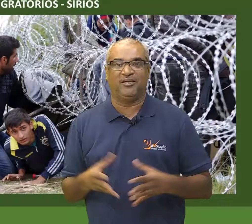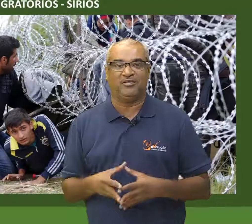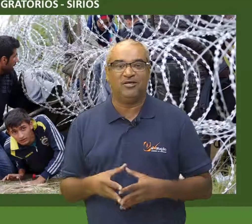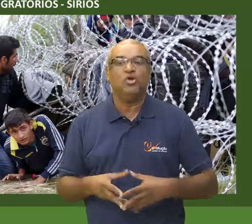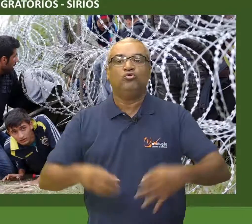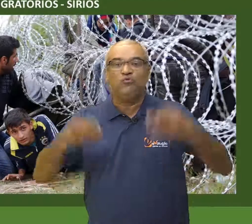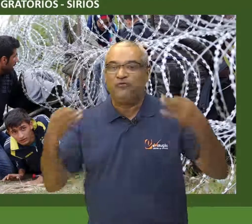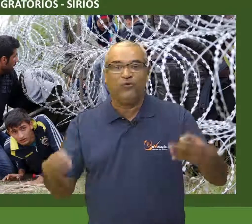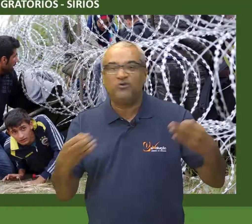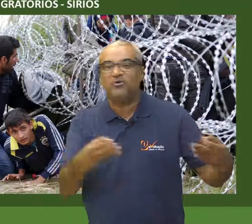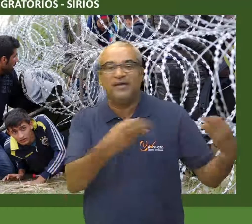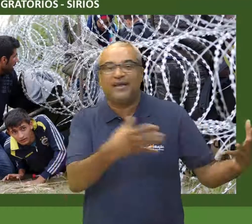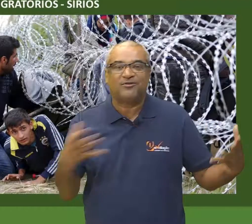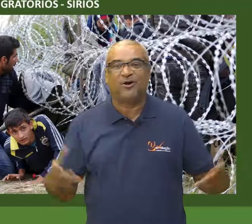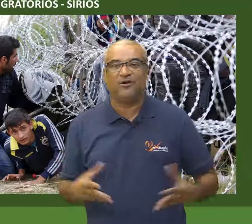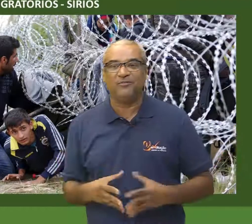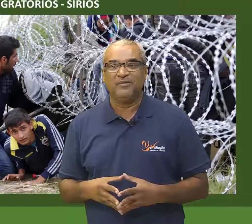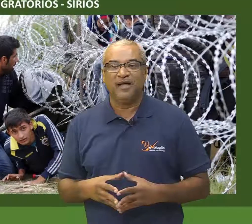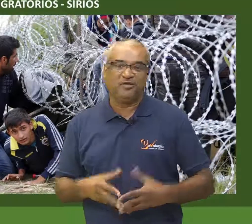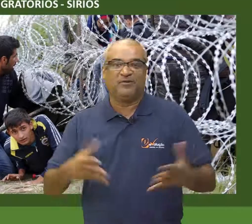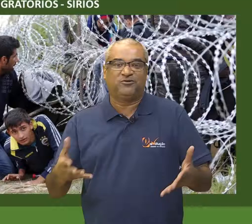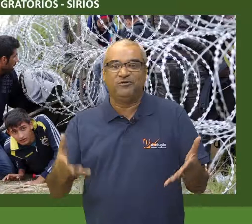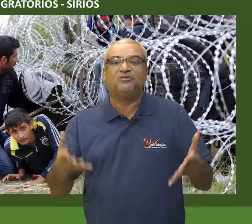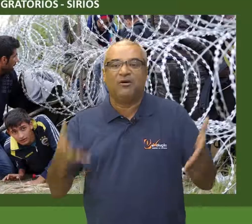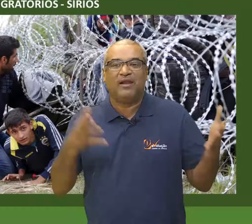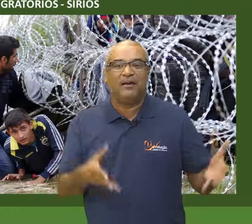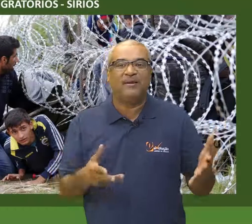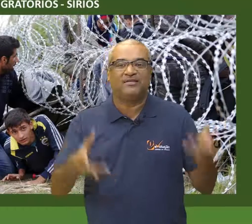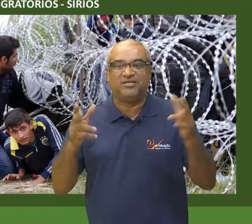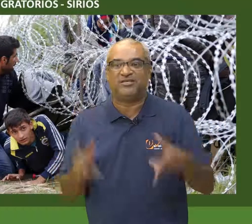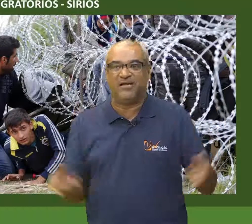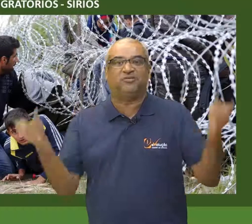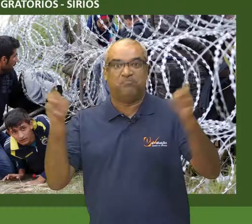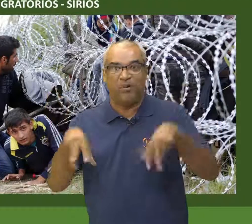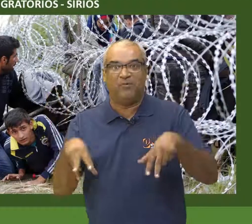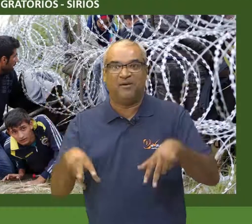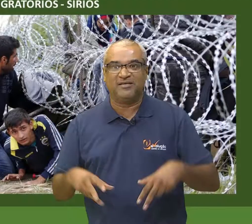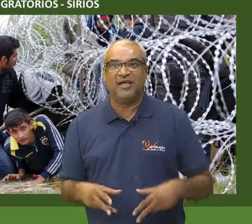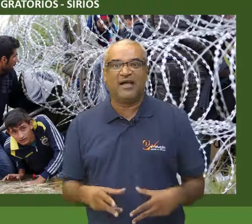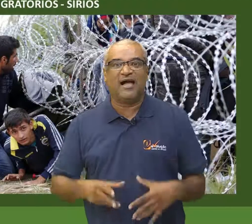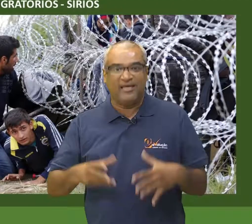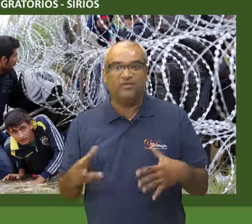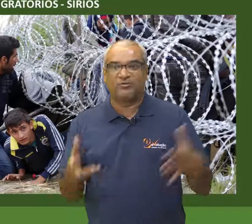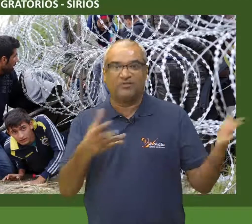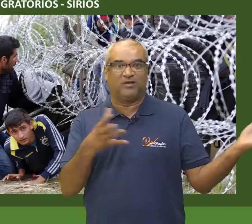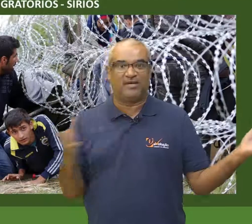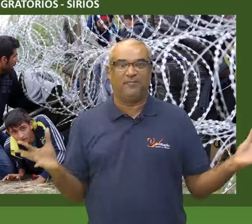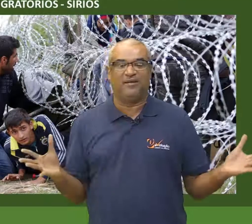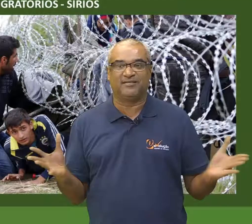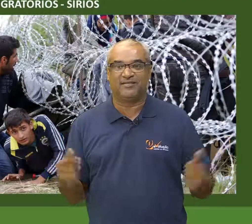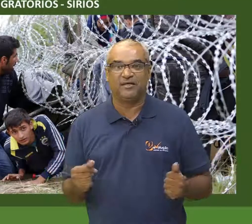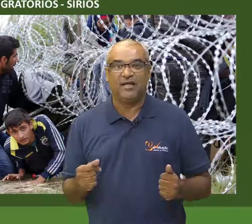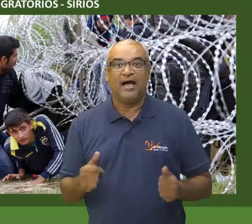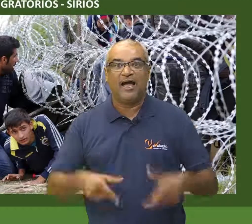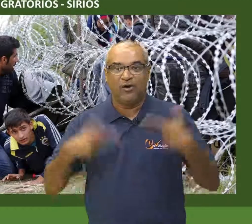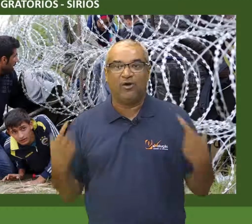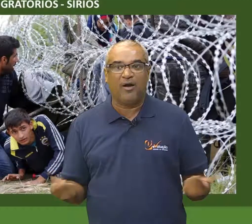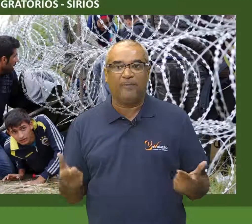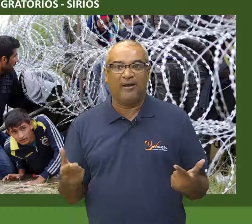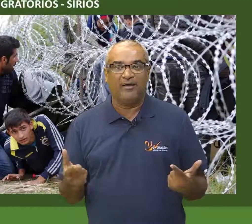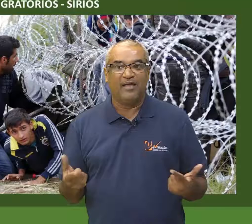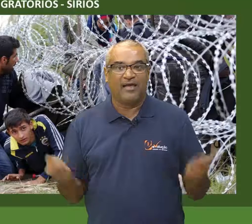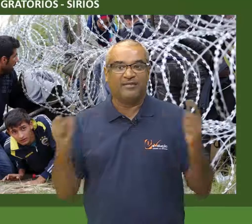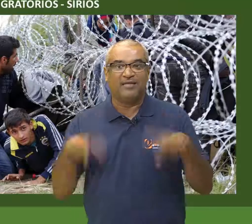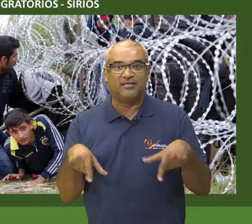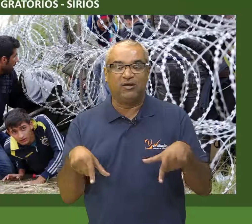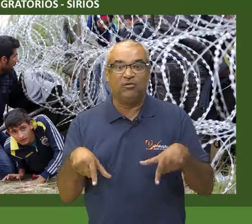quê, gente? Num fluxo migratório. As pessoas não estão lá para assistir as bombas caírem sobre suas cabeças. A